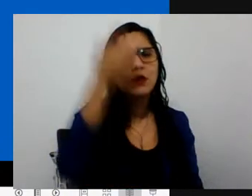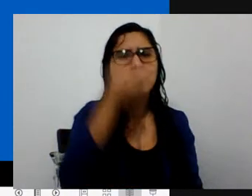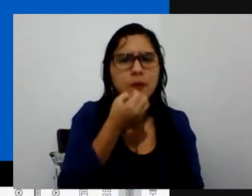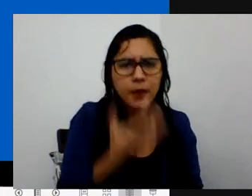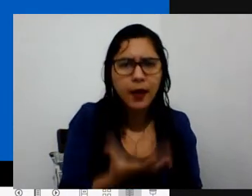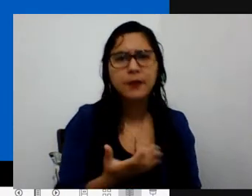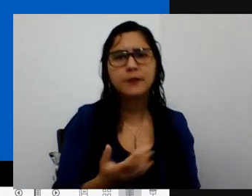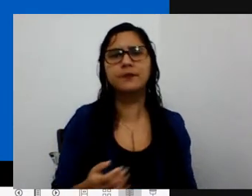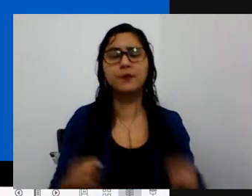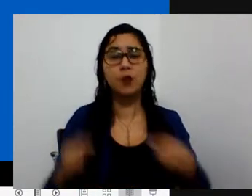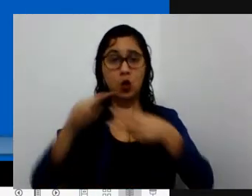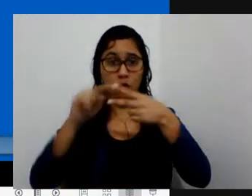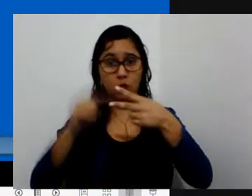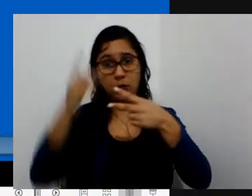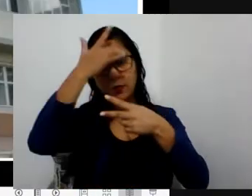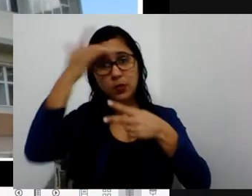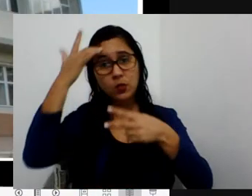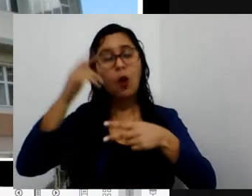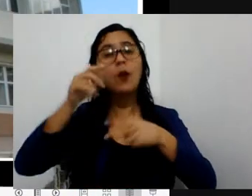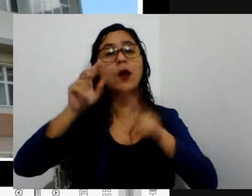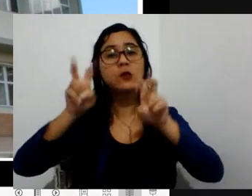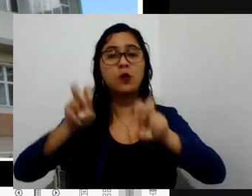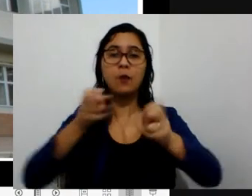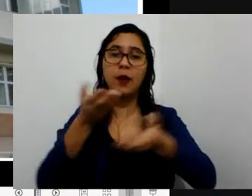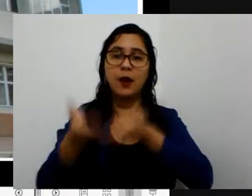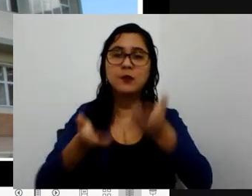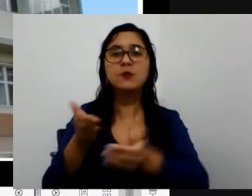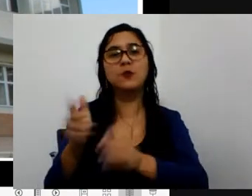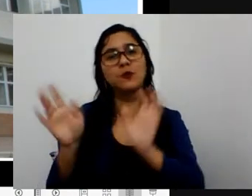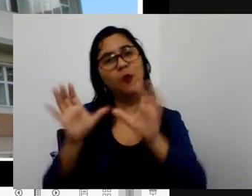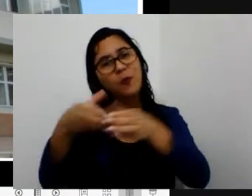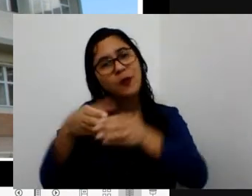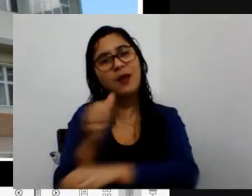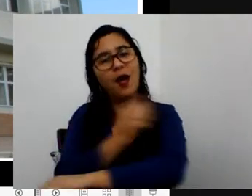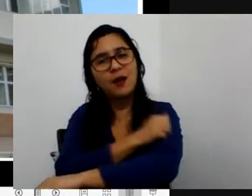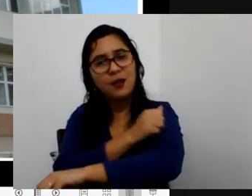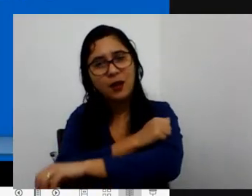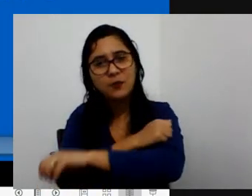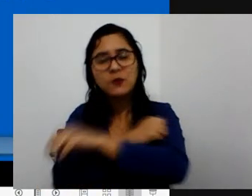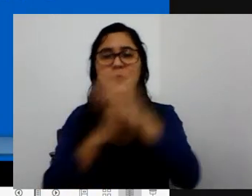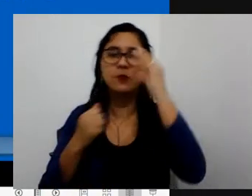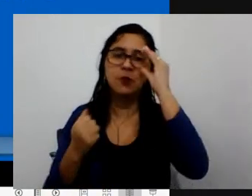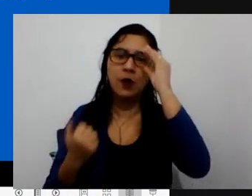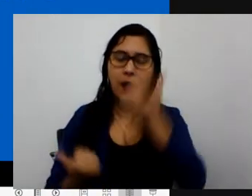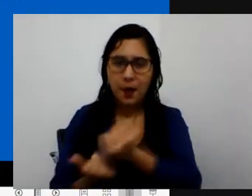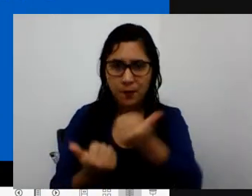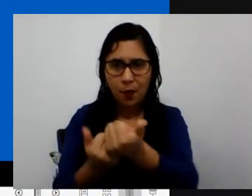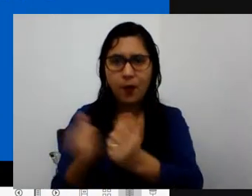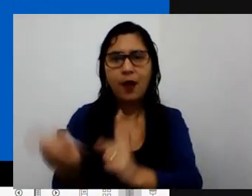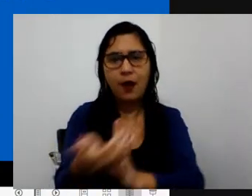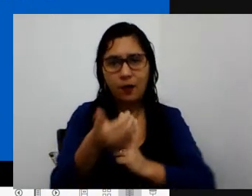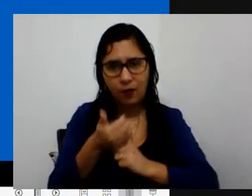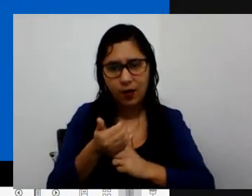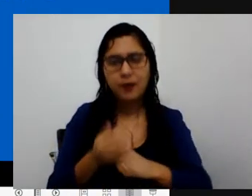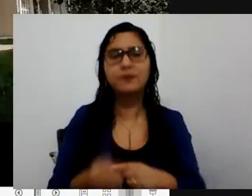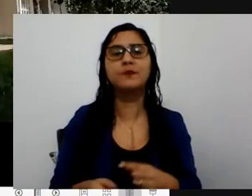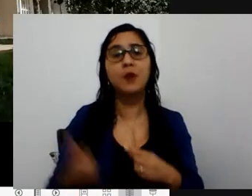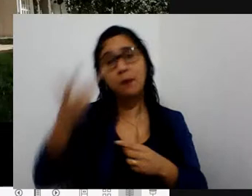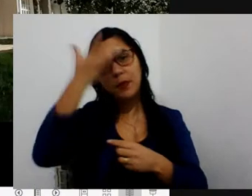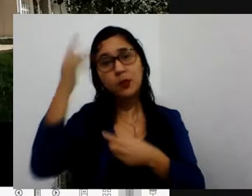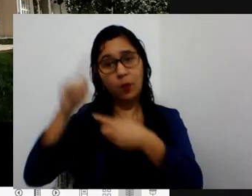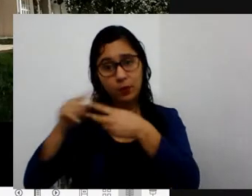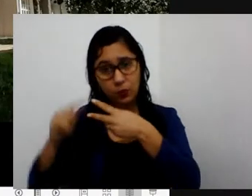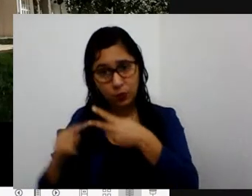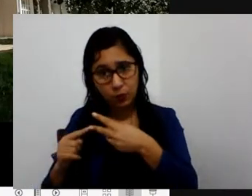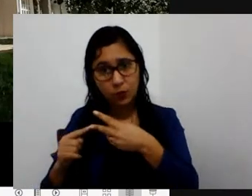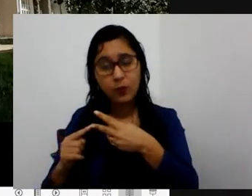e o Thomas nos assuntos comunitários e estudantis, buscando sempre apoiar e acolher. Ismael e Edenes nos